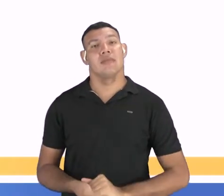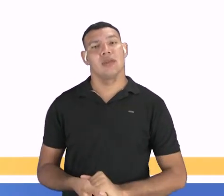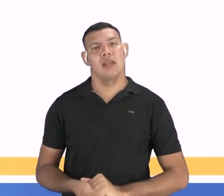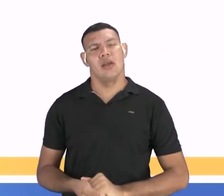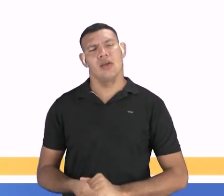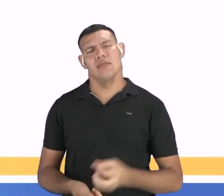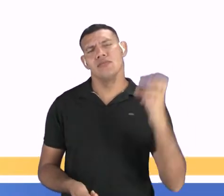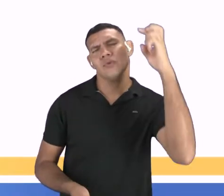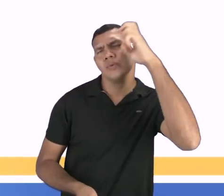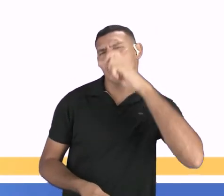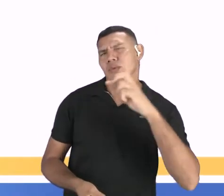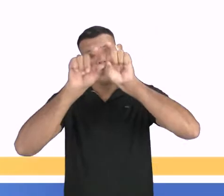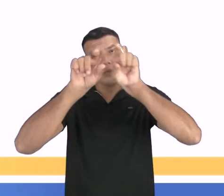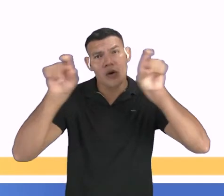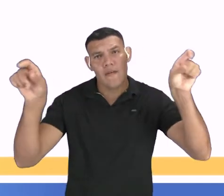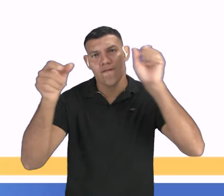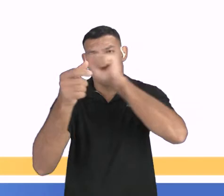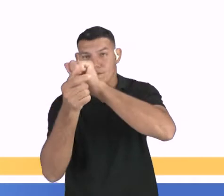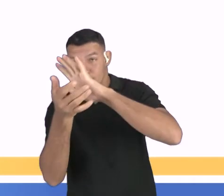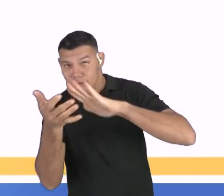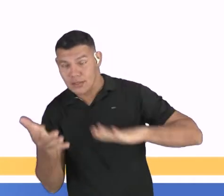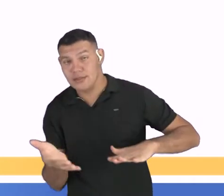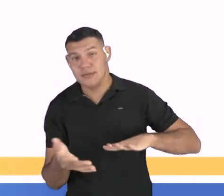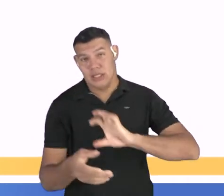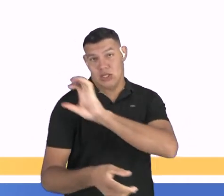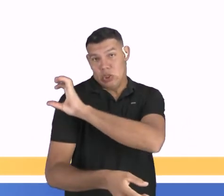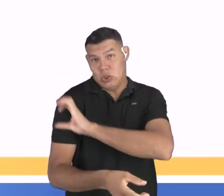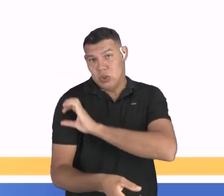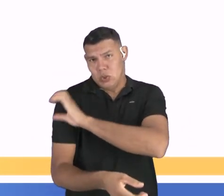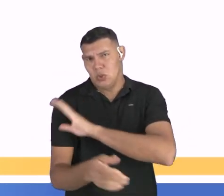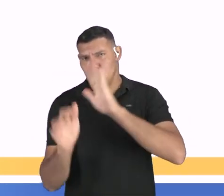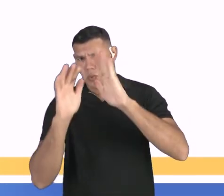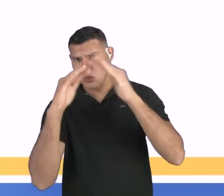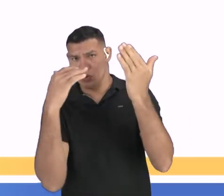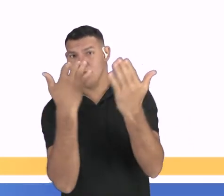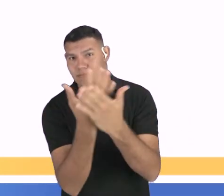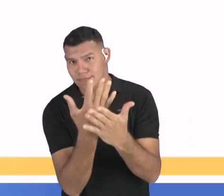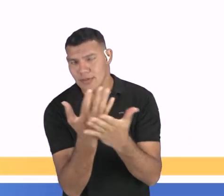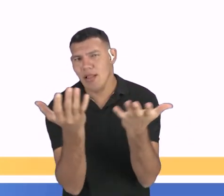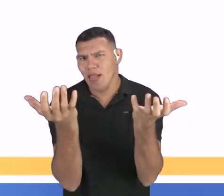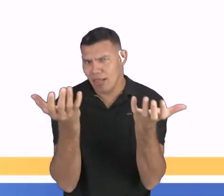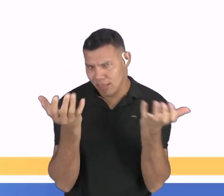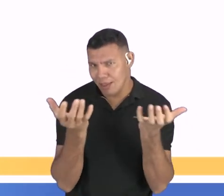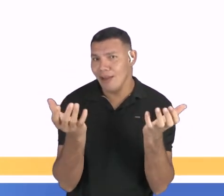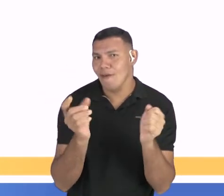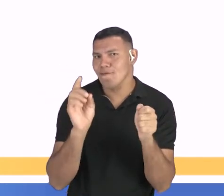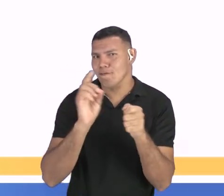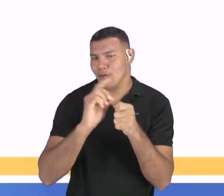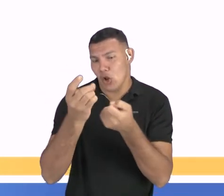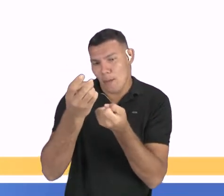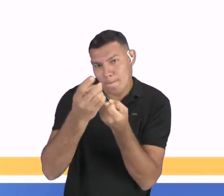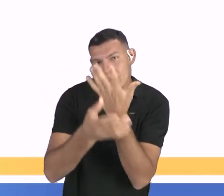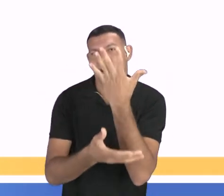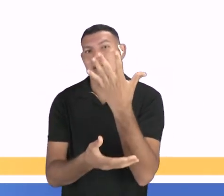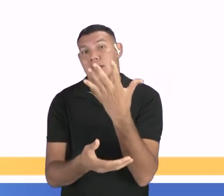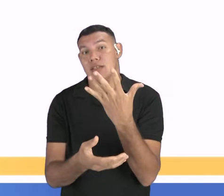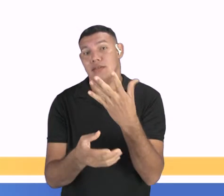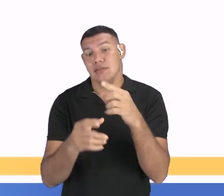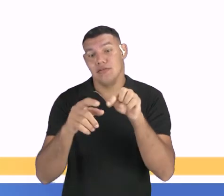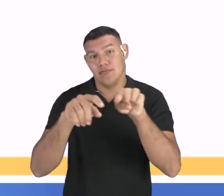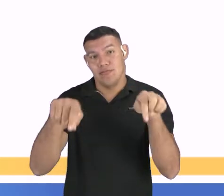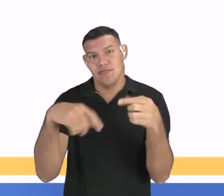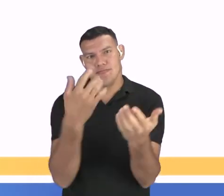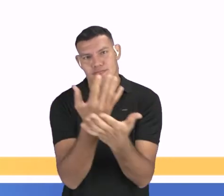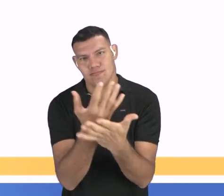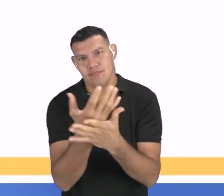o exercício diz o seguinte: a coordenação de uma escola deseja montar uma turma de 6º ano para início do